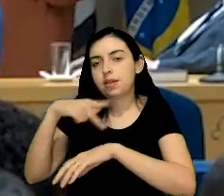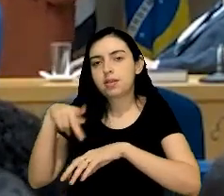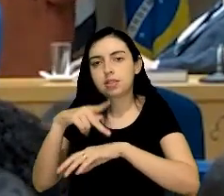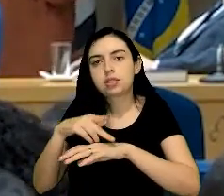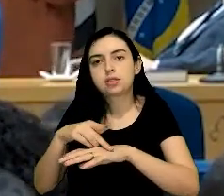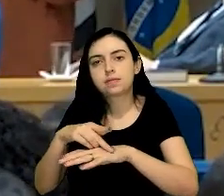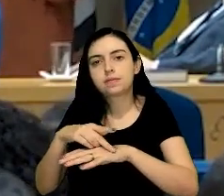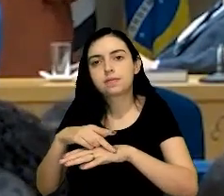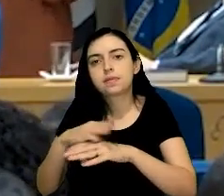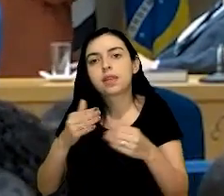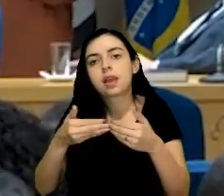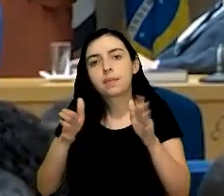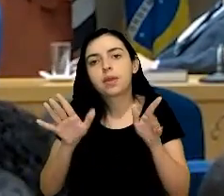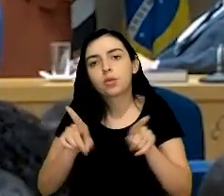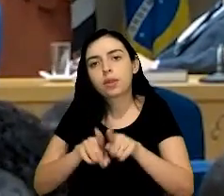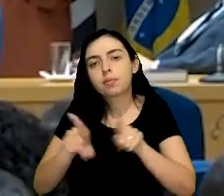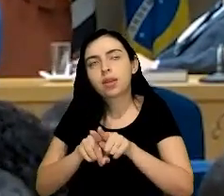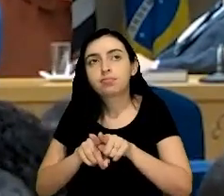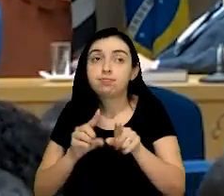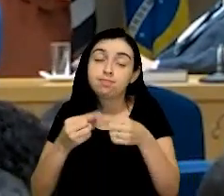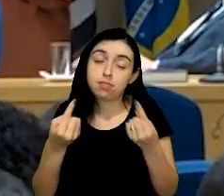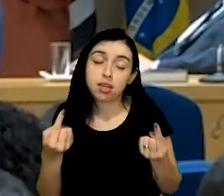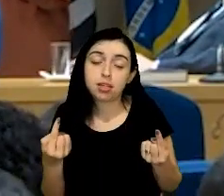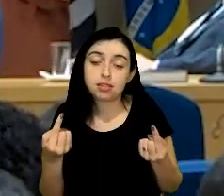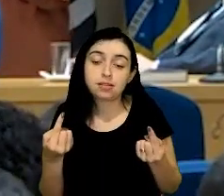também, mas mesmo assim, né,